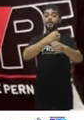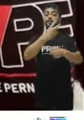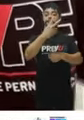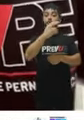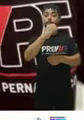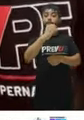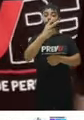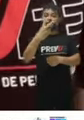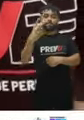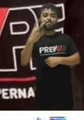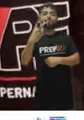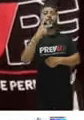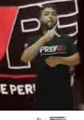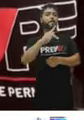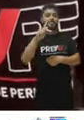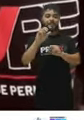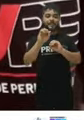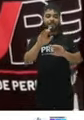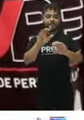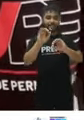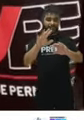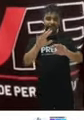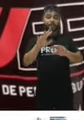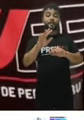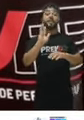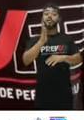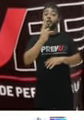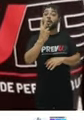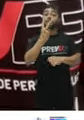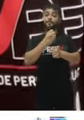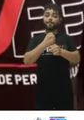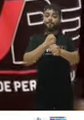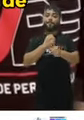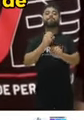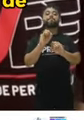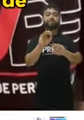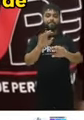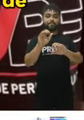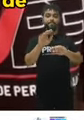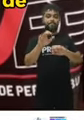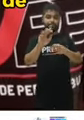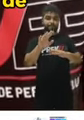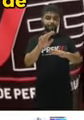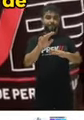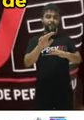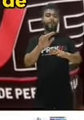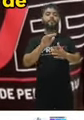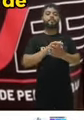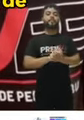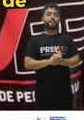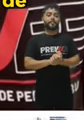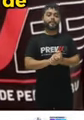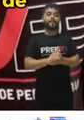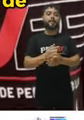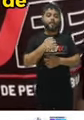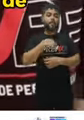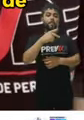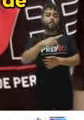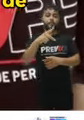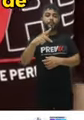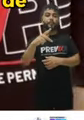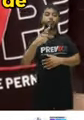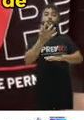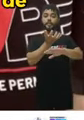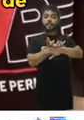E novamente, esse ano 2023, né, já faz 2 anos aí, que eu estou lecionando como docente extensionista